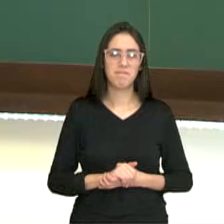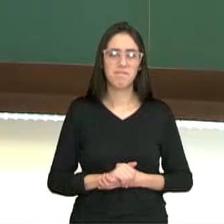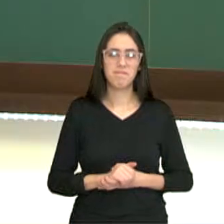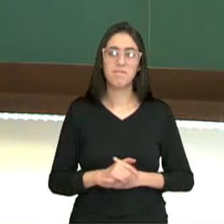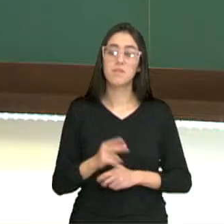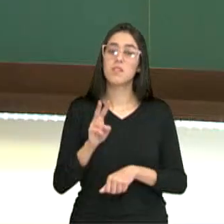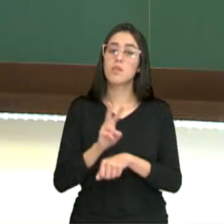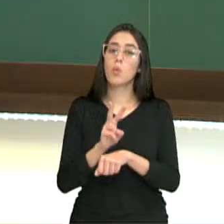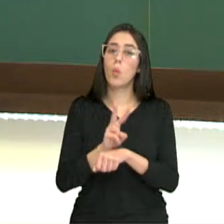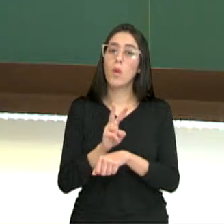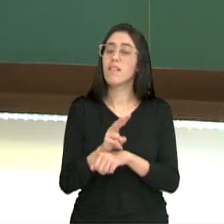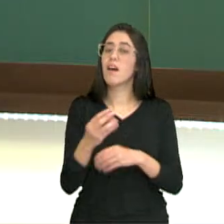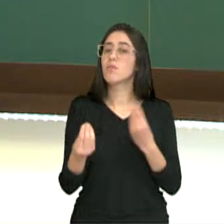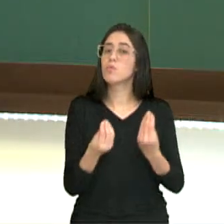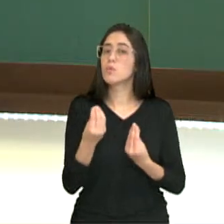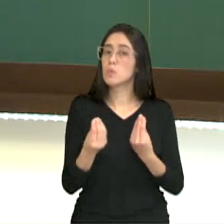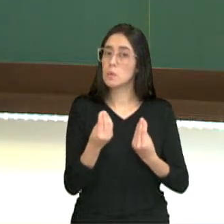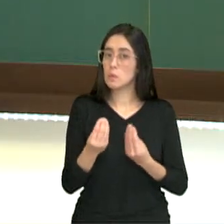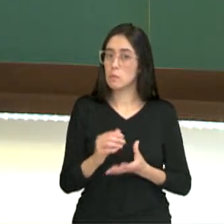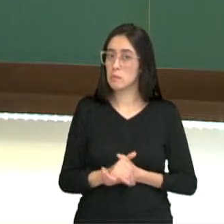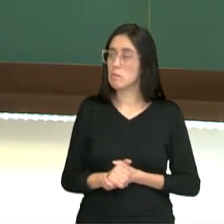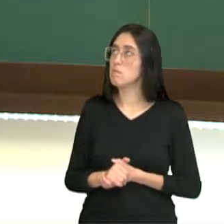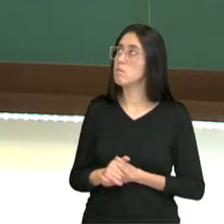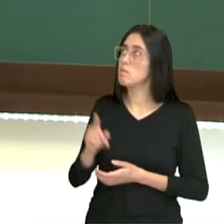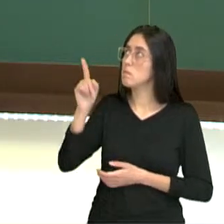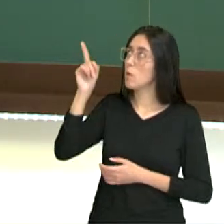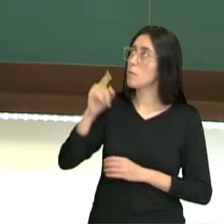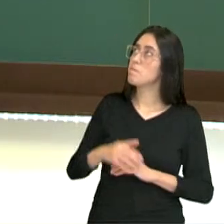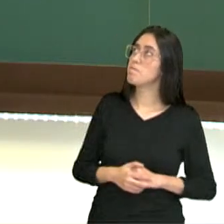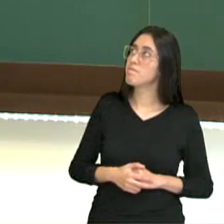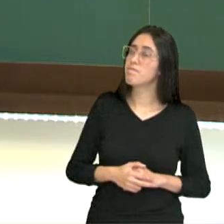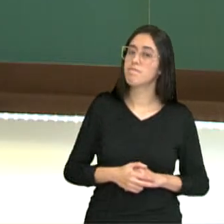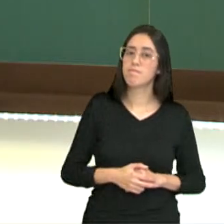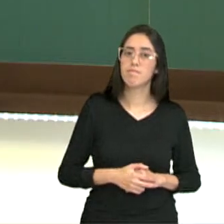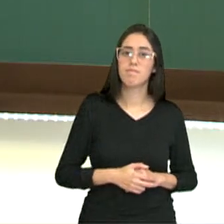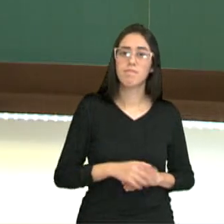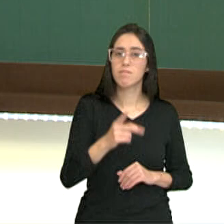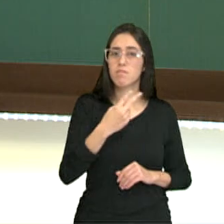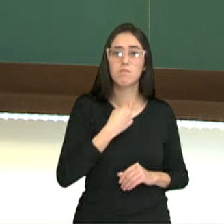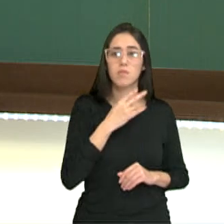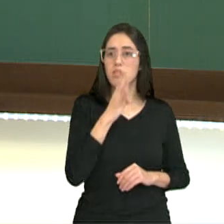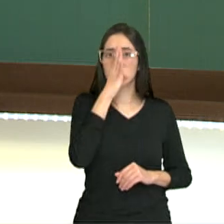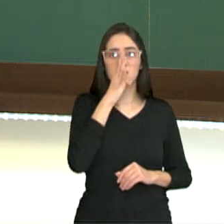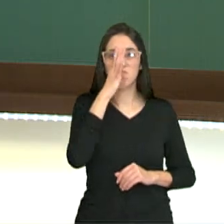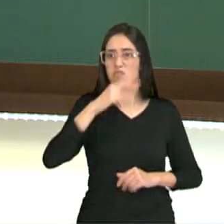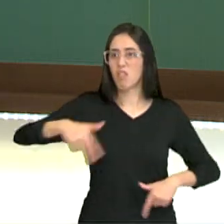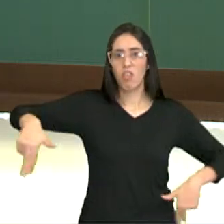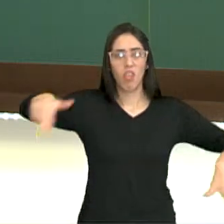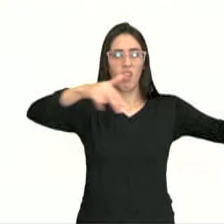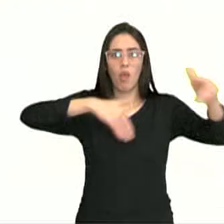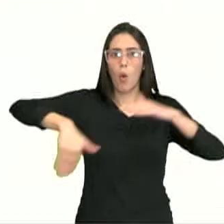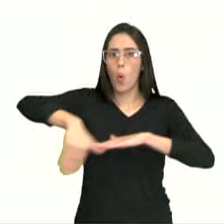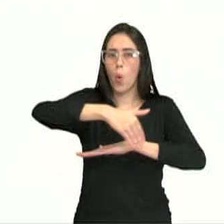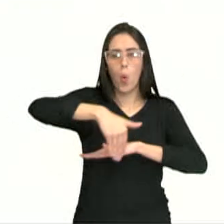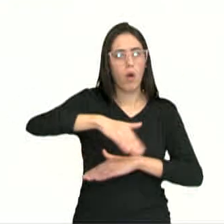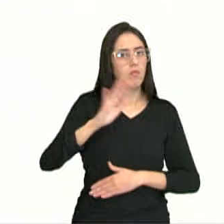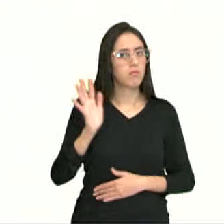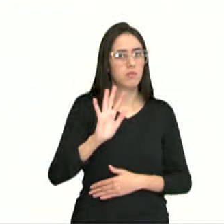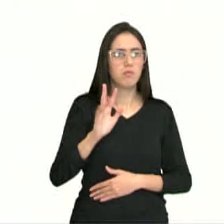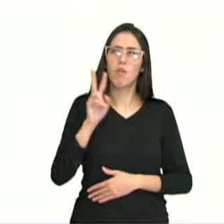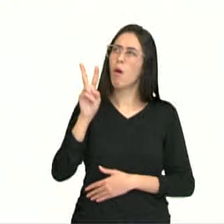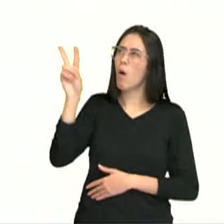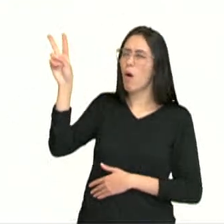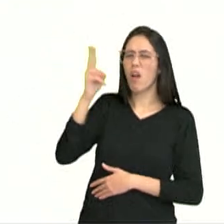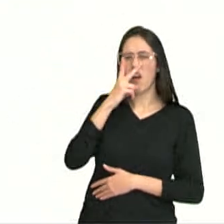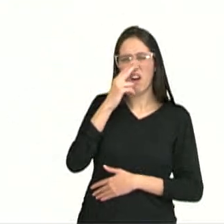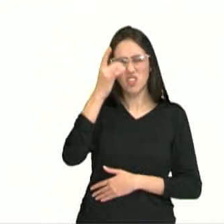Alguns cuidados necessários durante a prática do parkour. Não saia pelas ruas realizando essas manobras. Elas parecem